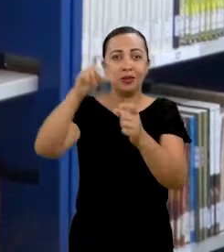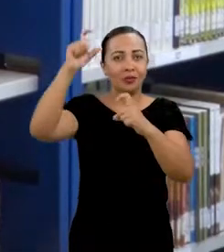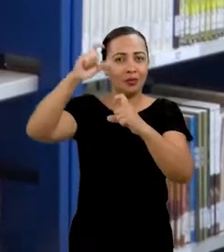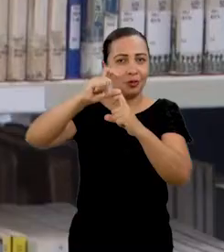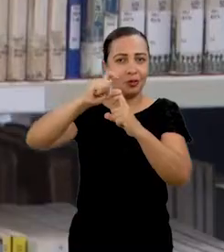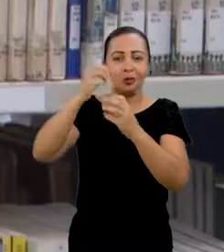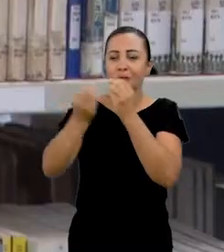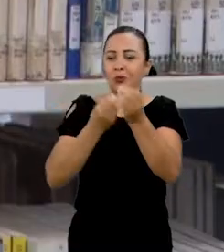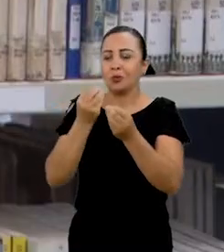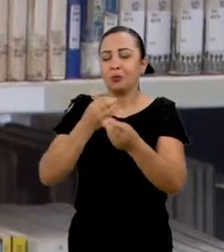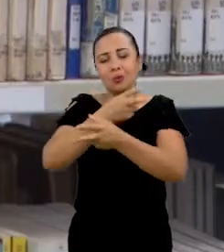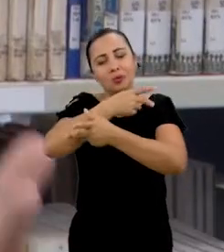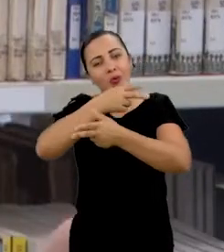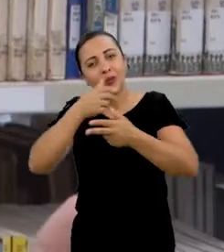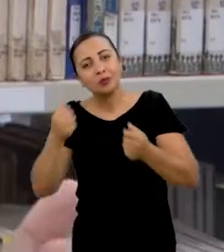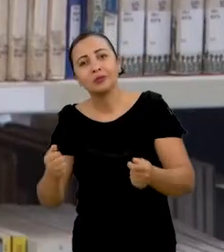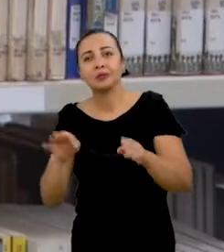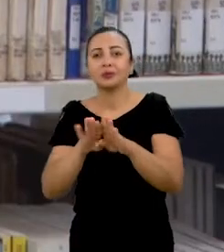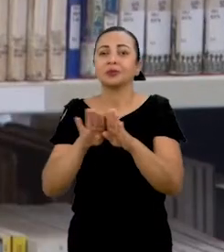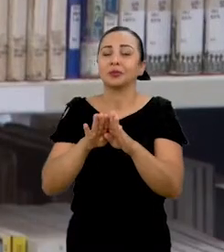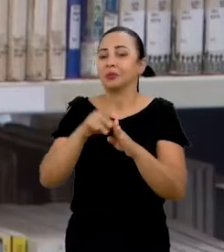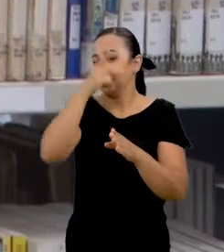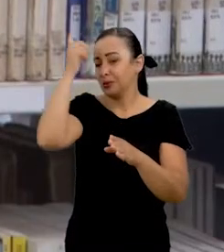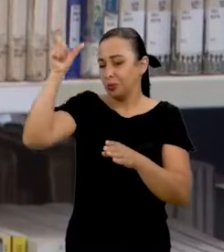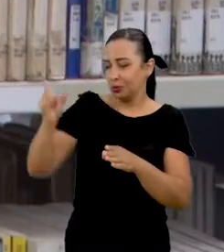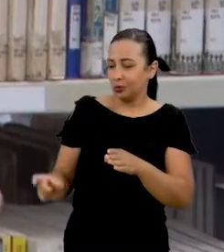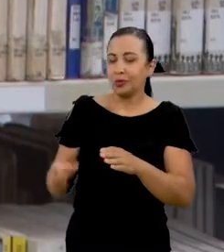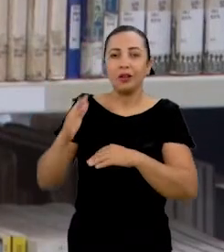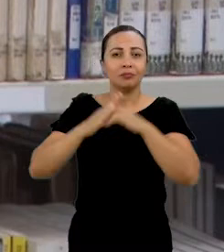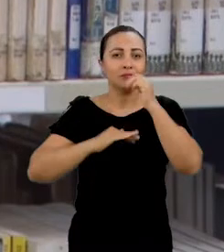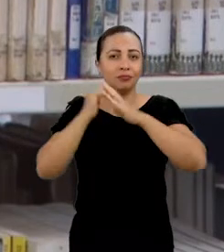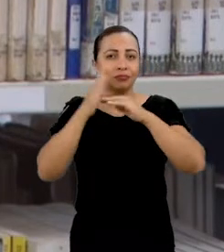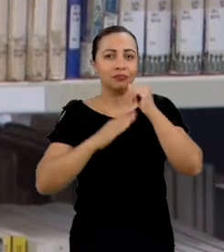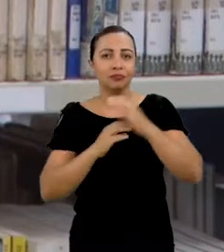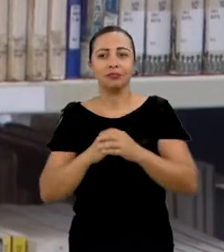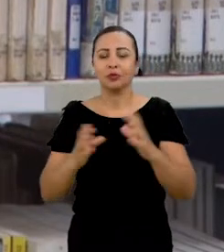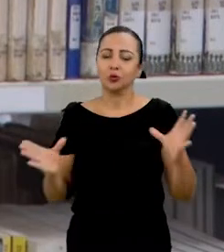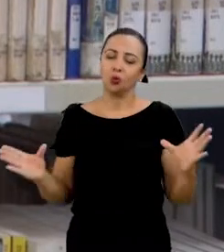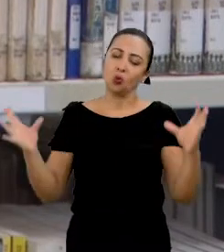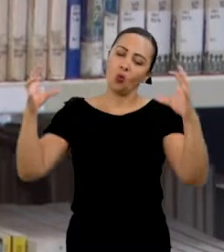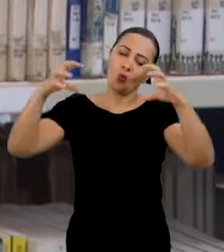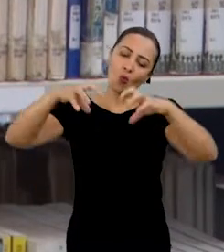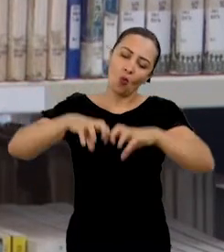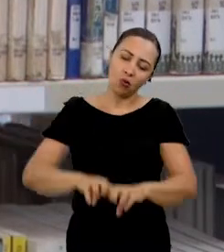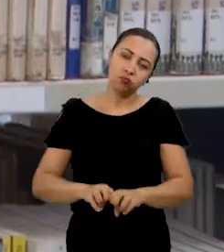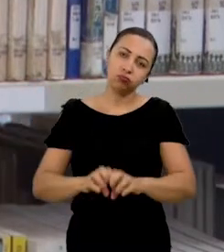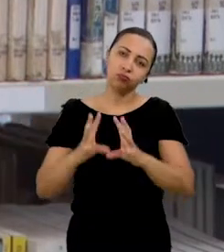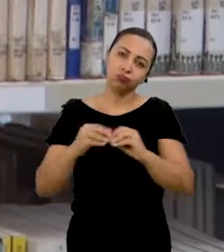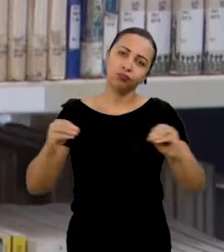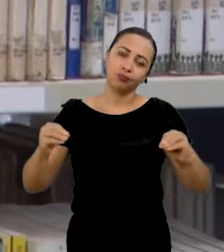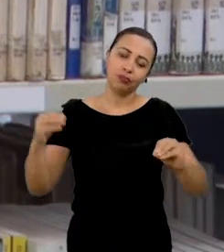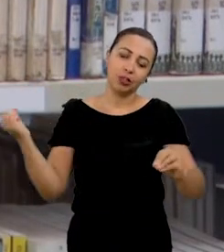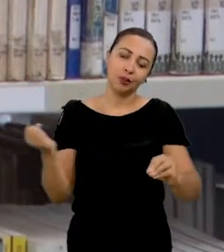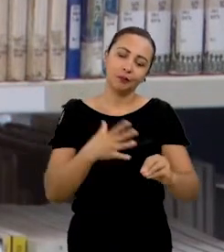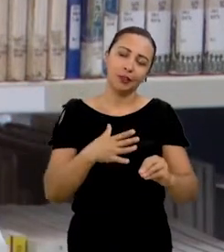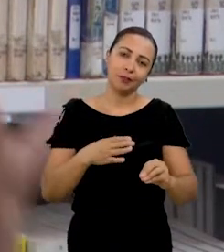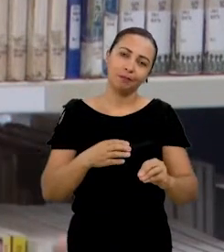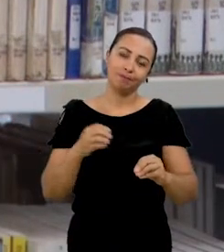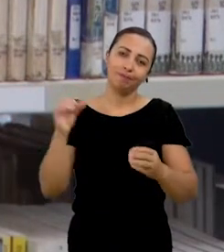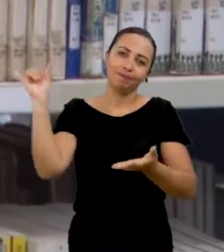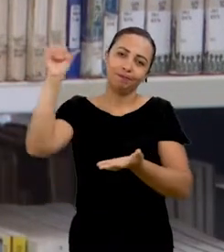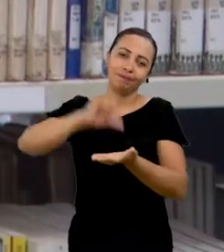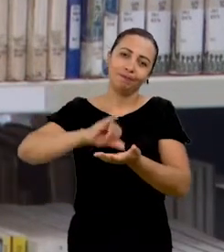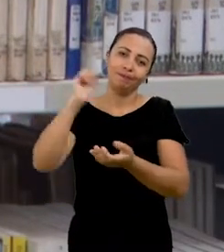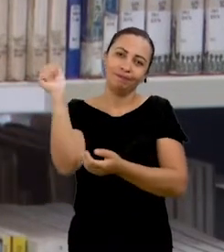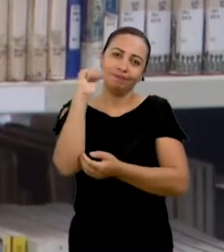Aracaju. E assim como muita coisa, esses sujeitos e suas práticas foram engolidos pela chamada modernidade